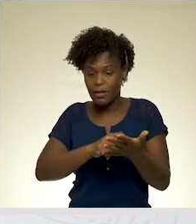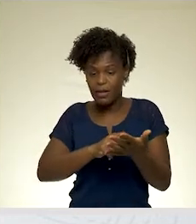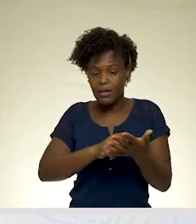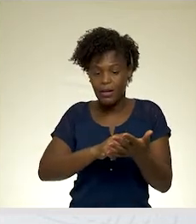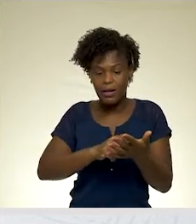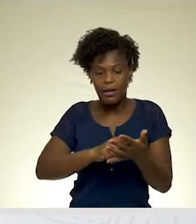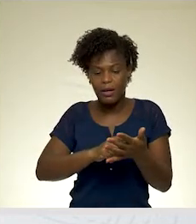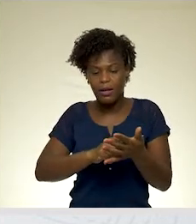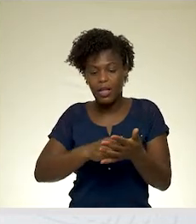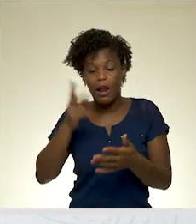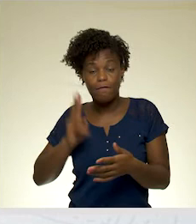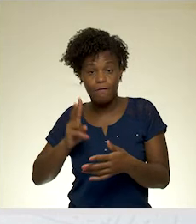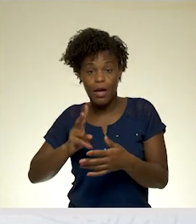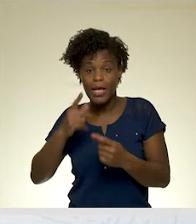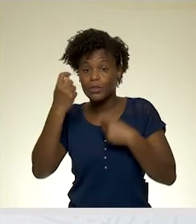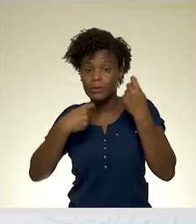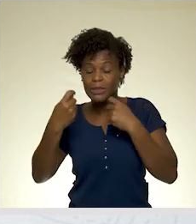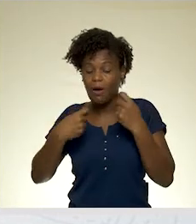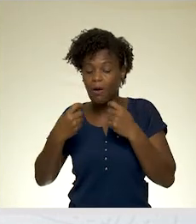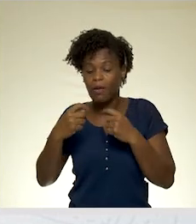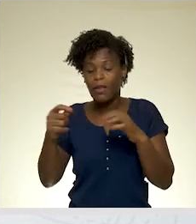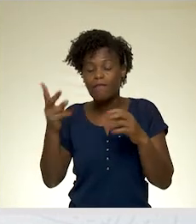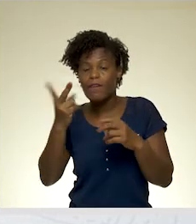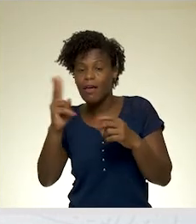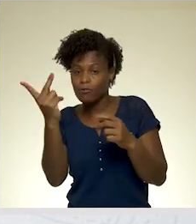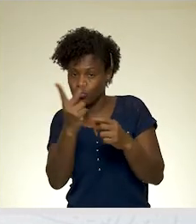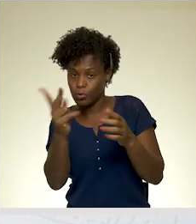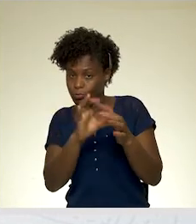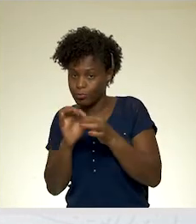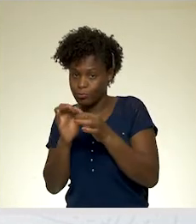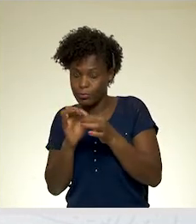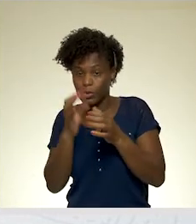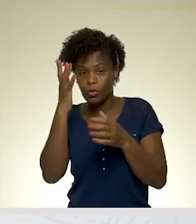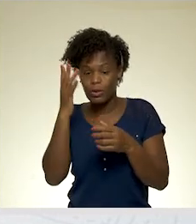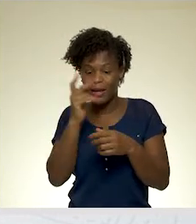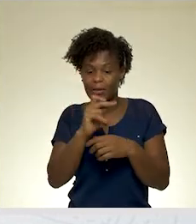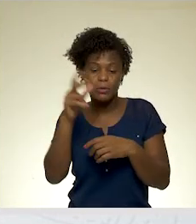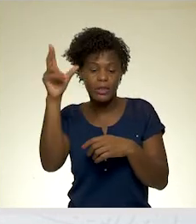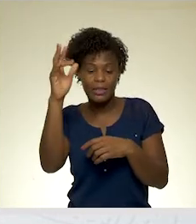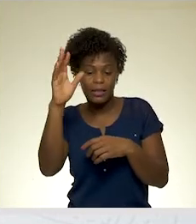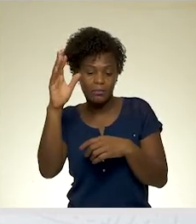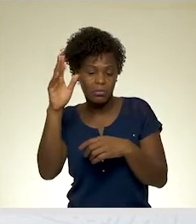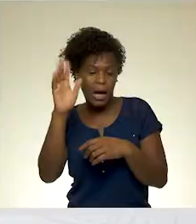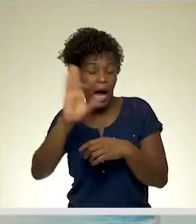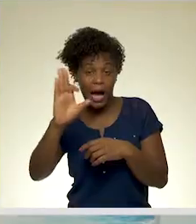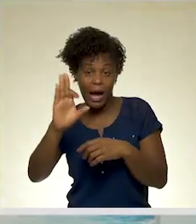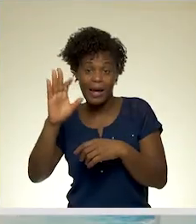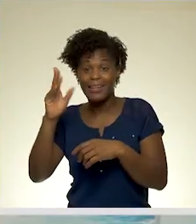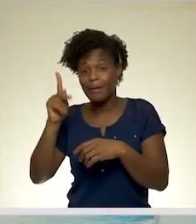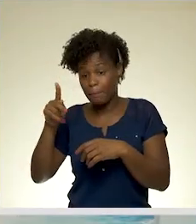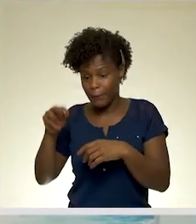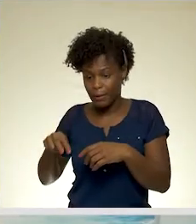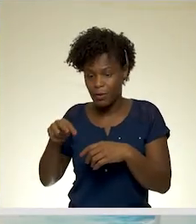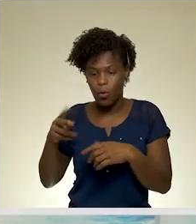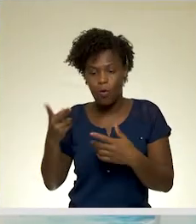V, uma expressão que relaciona as duas variáveis. Completa a tabela.